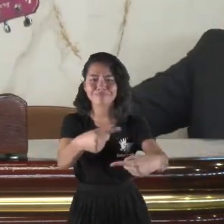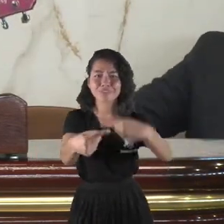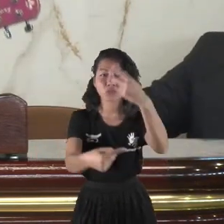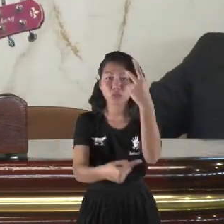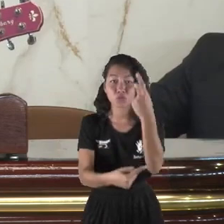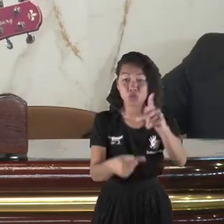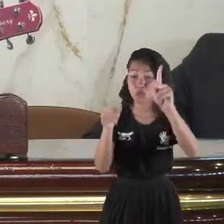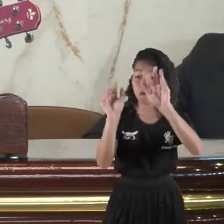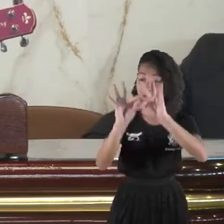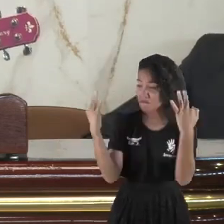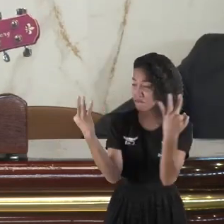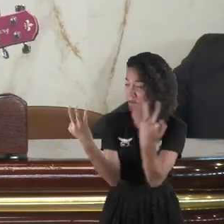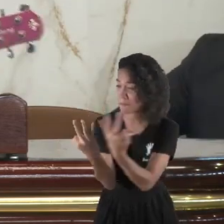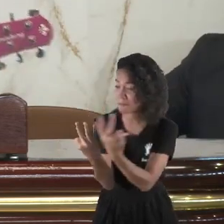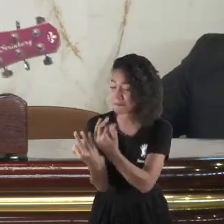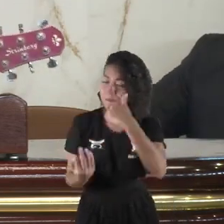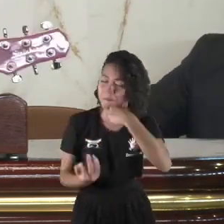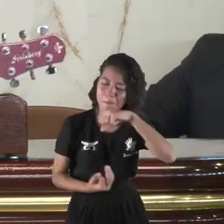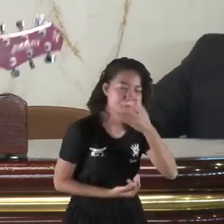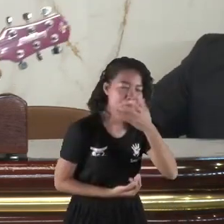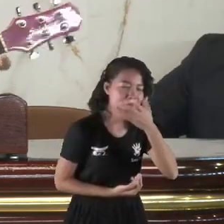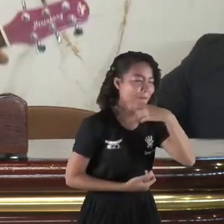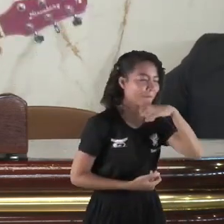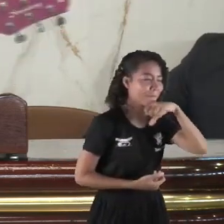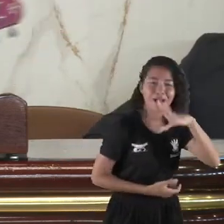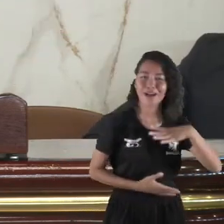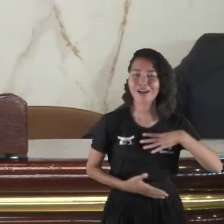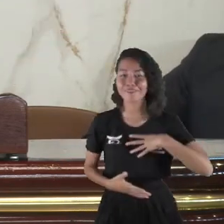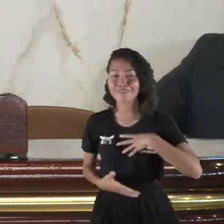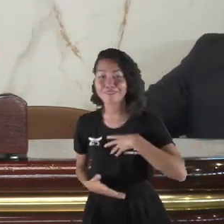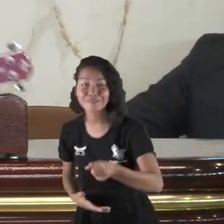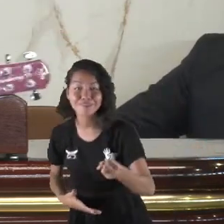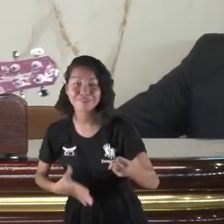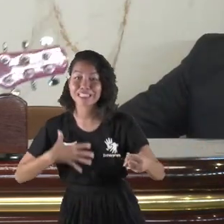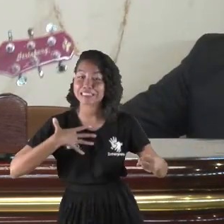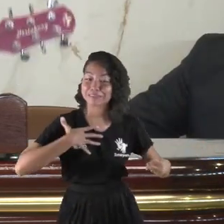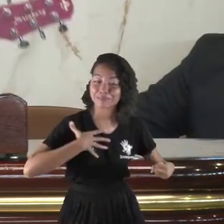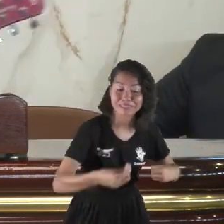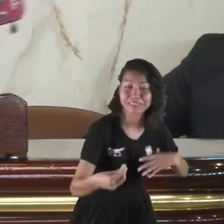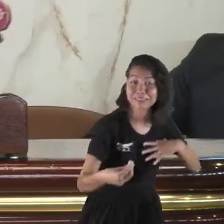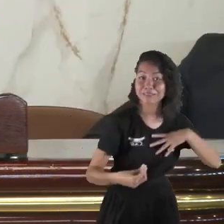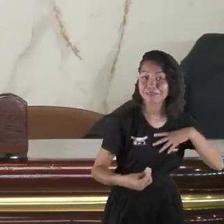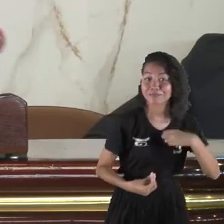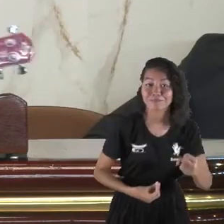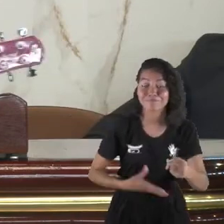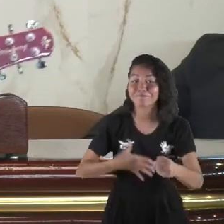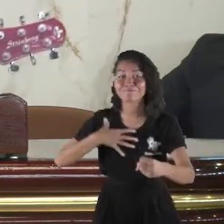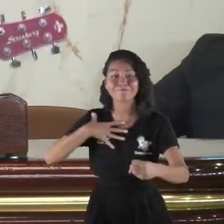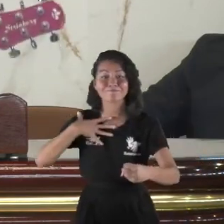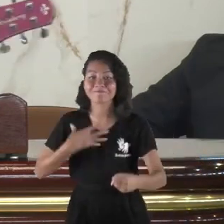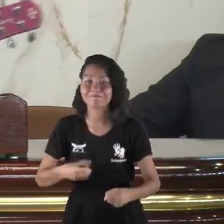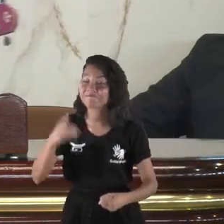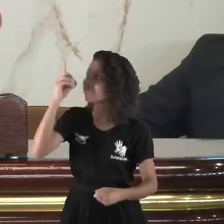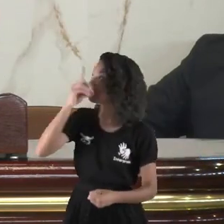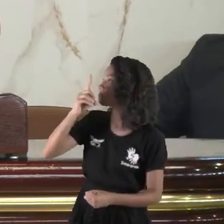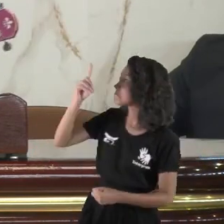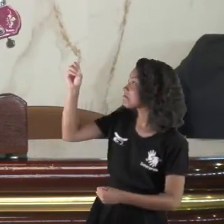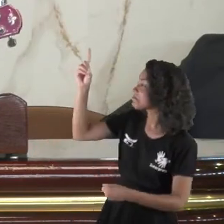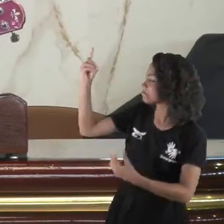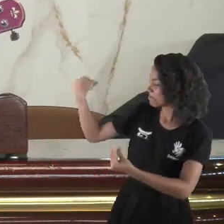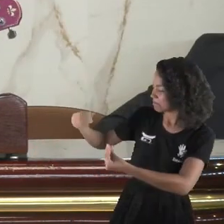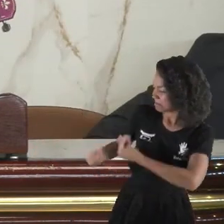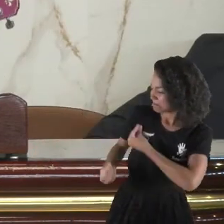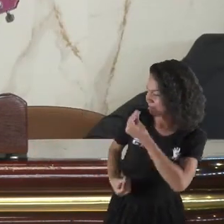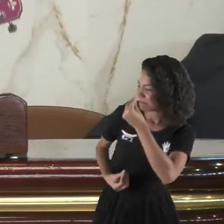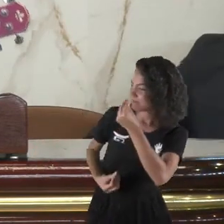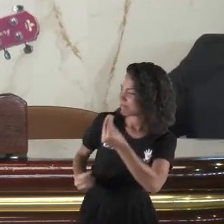tua família e teus filhos, e os filhos dos teus filhos. Que a